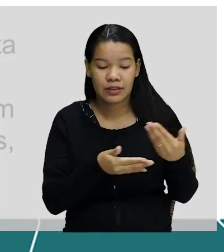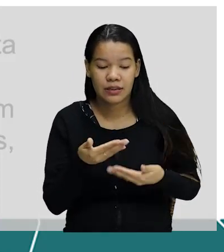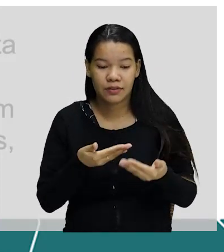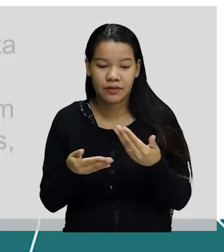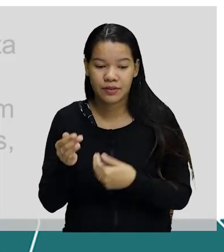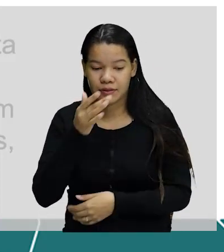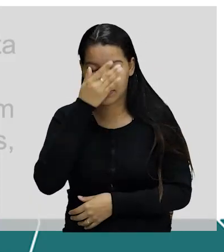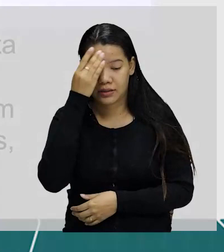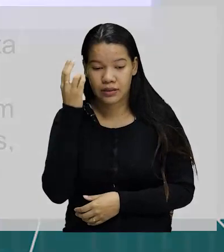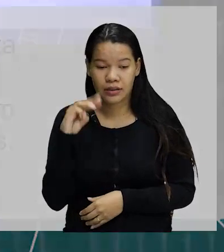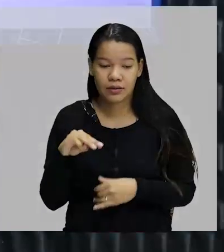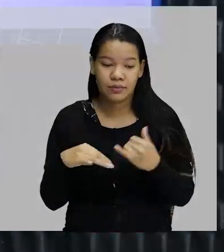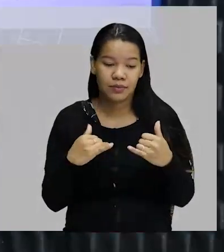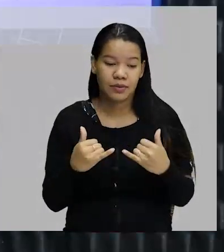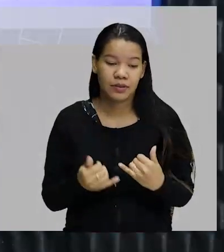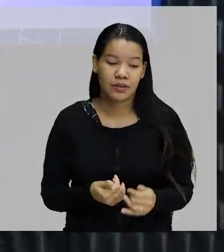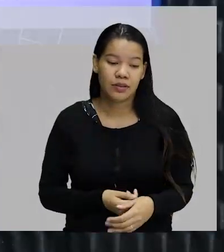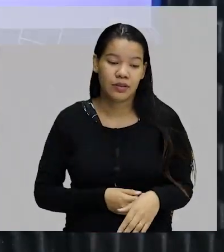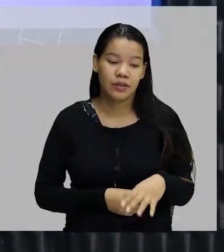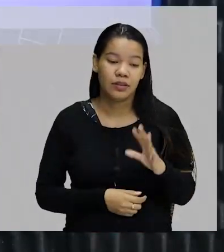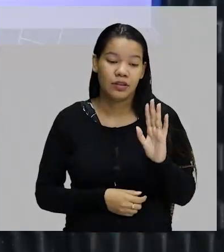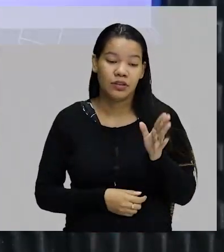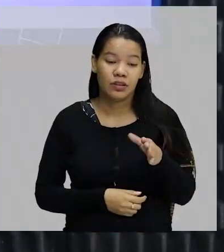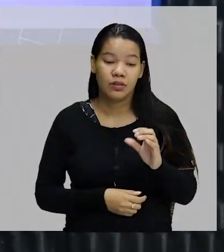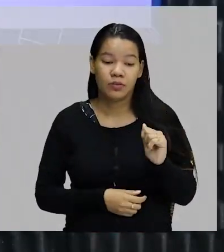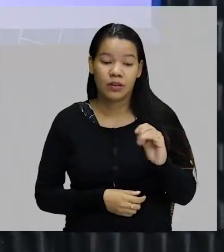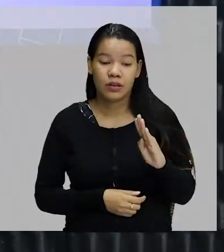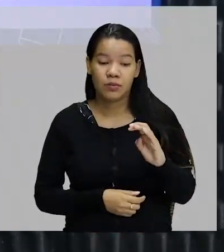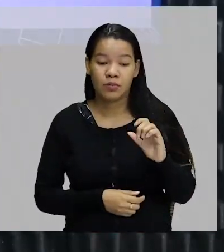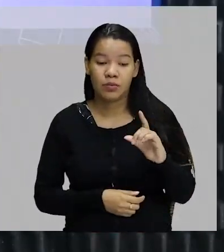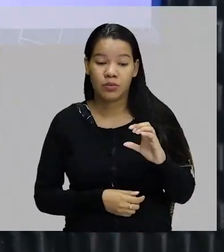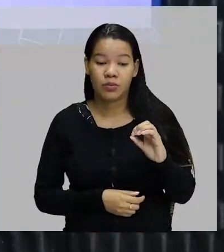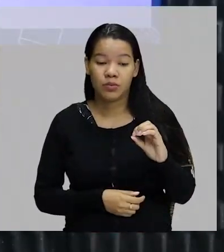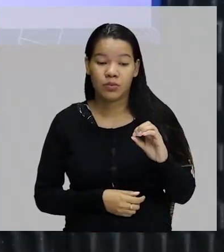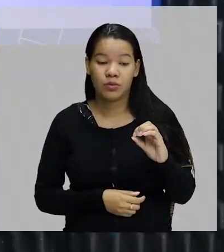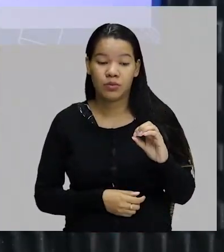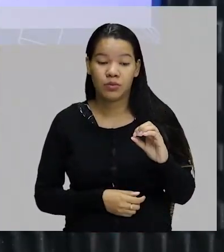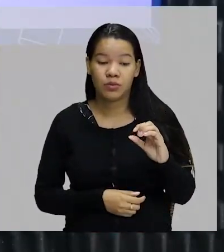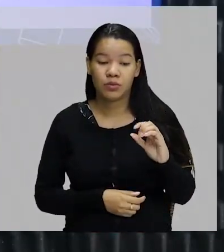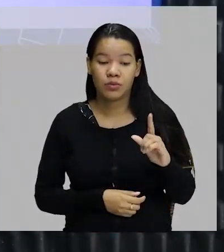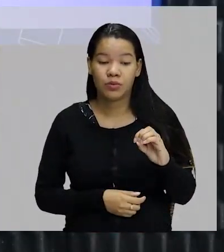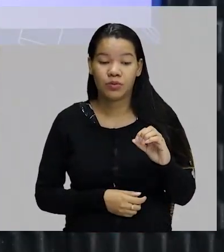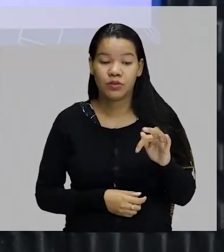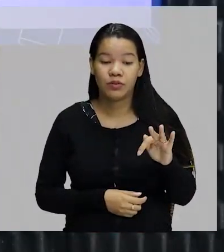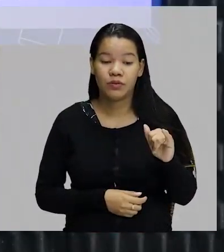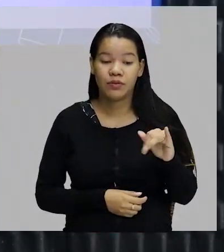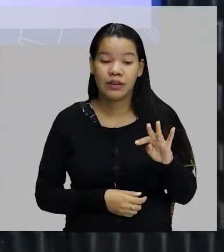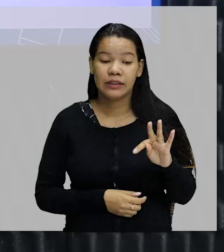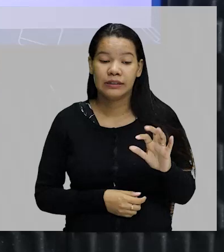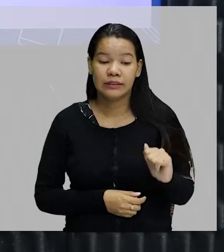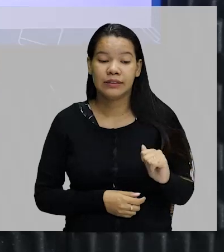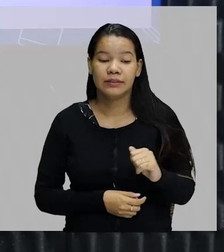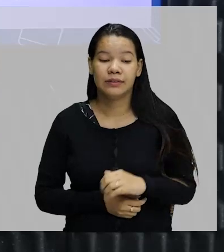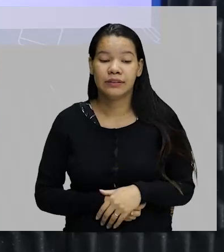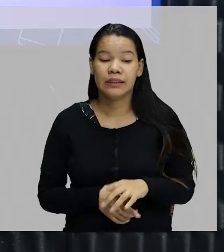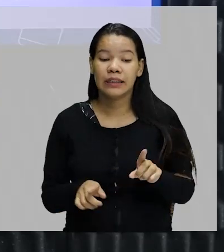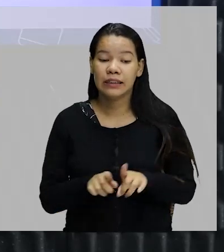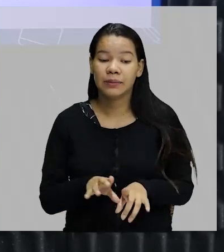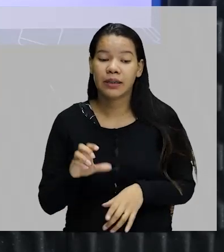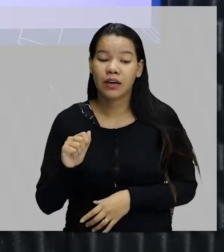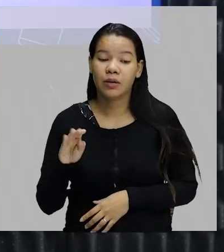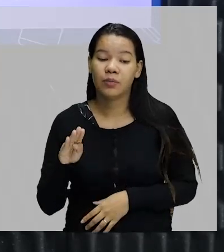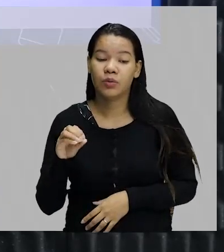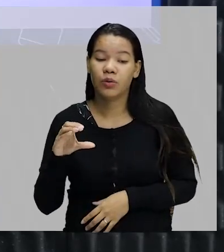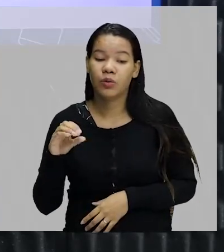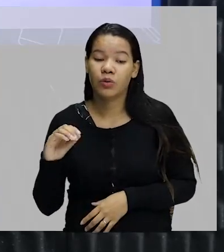quem está brincando. O caboclo de fita, brincantes enfeitados com chapéus. Caboclo de pena. Claro que